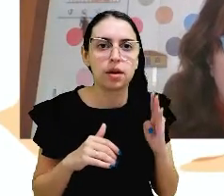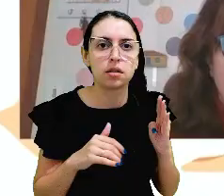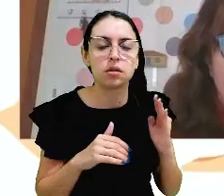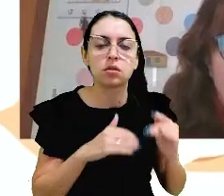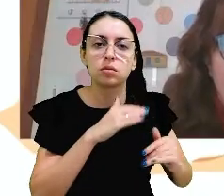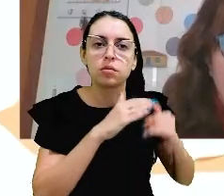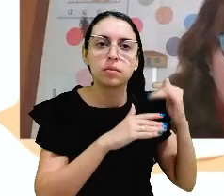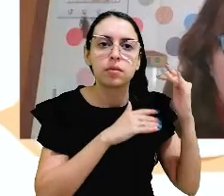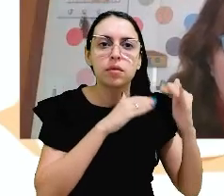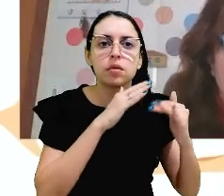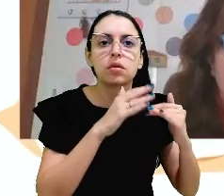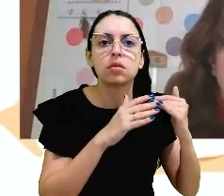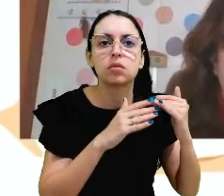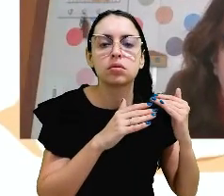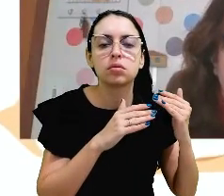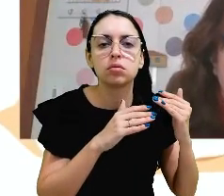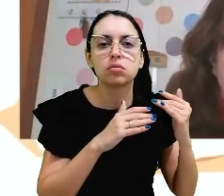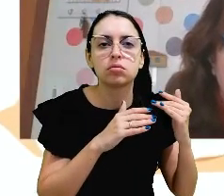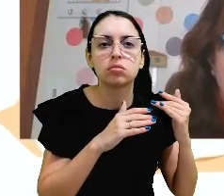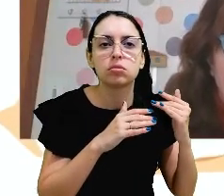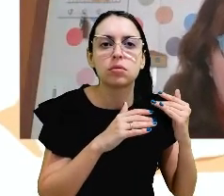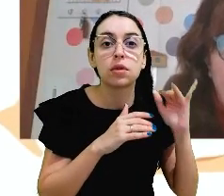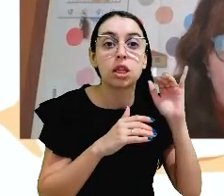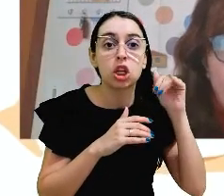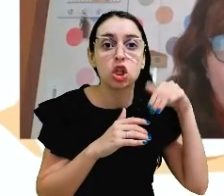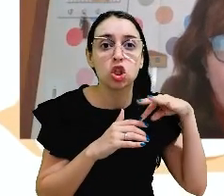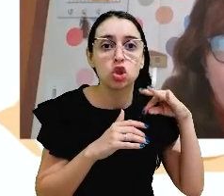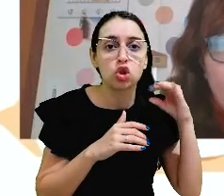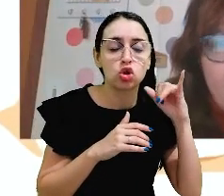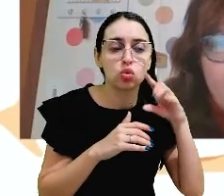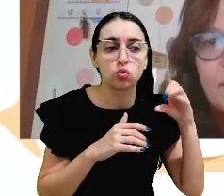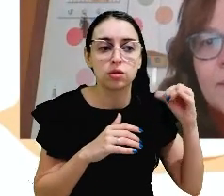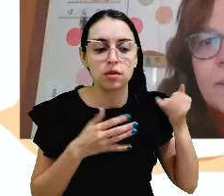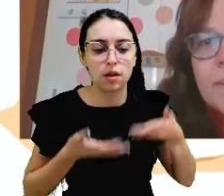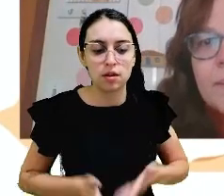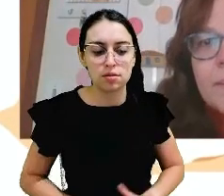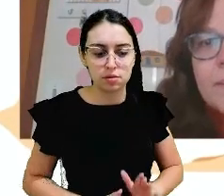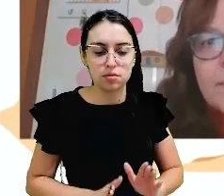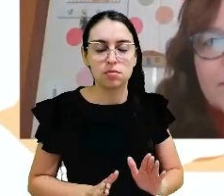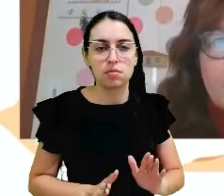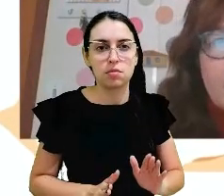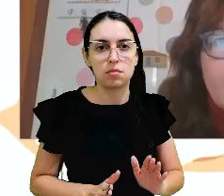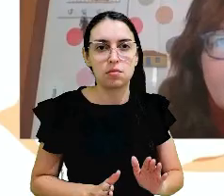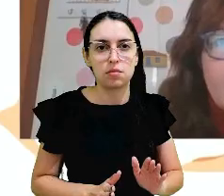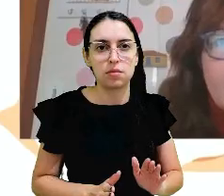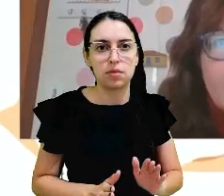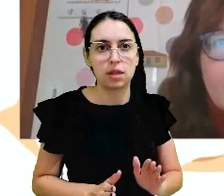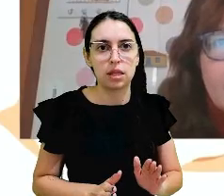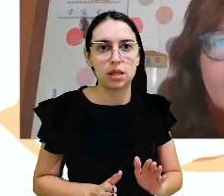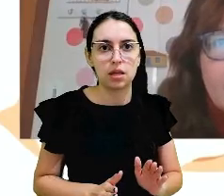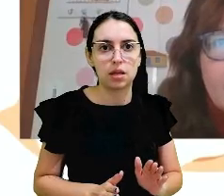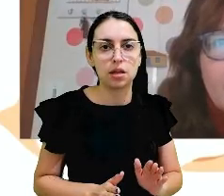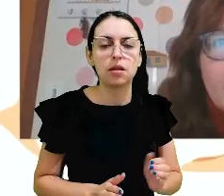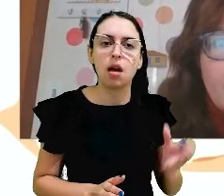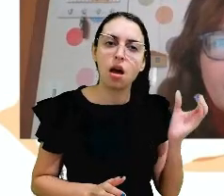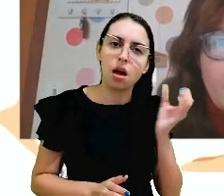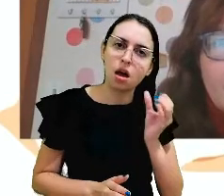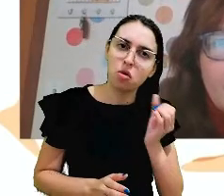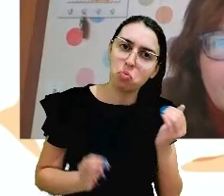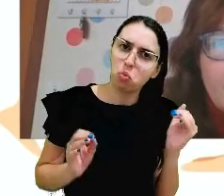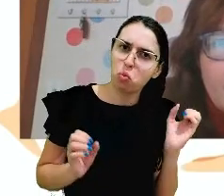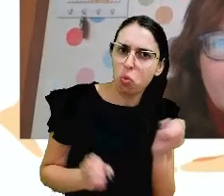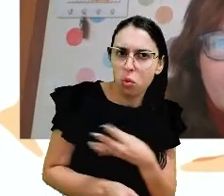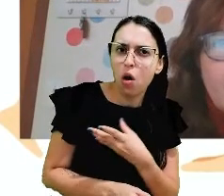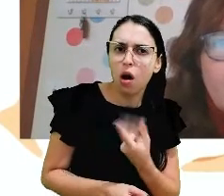um processo ainda de institucionalização do parto, que é relativamente recente.